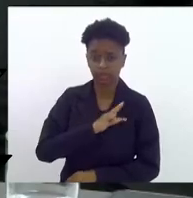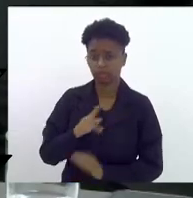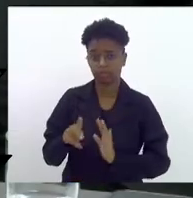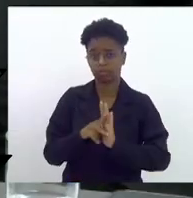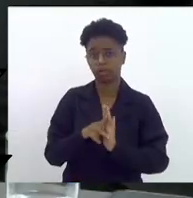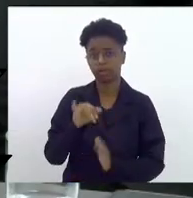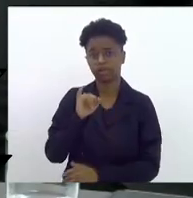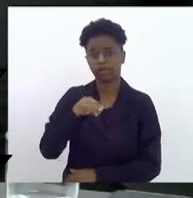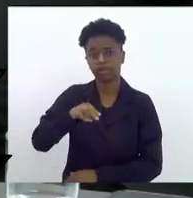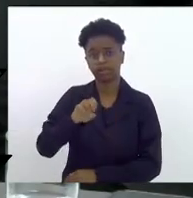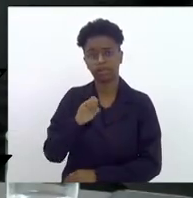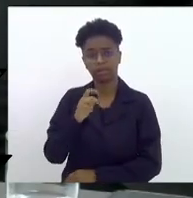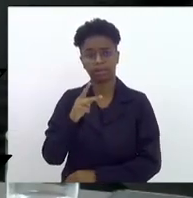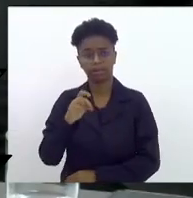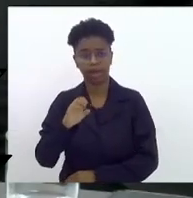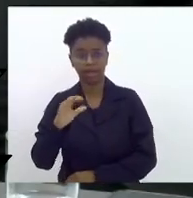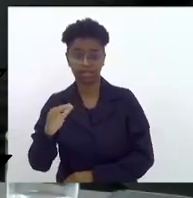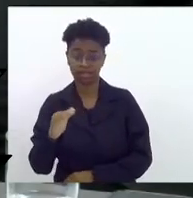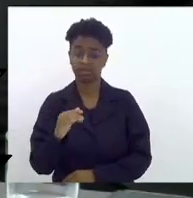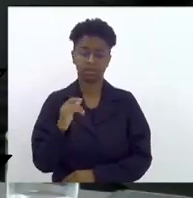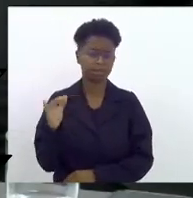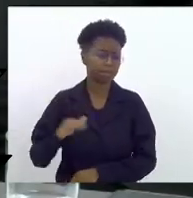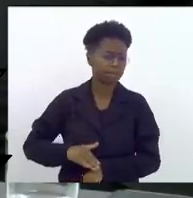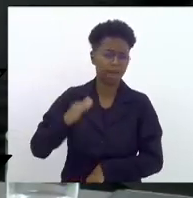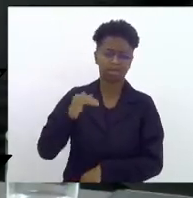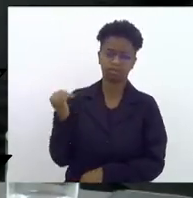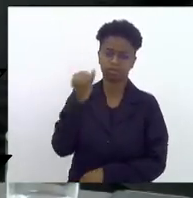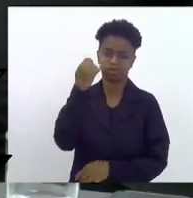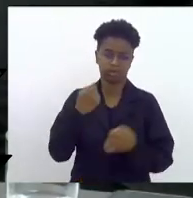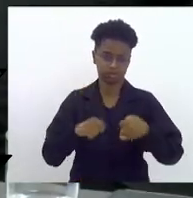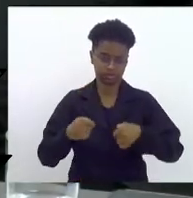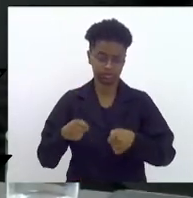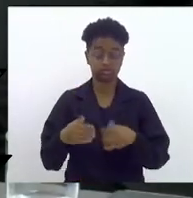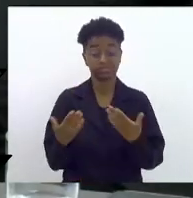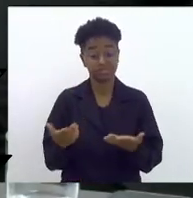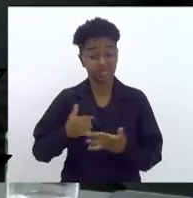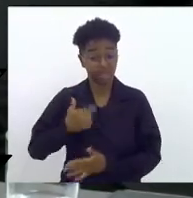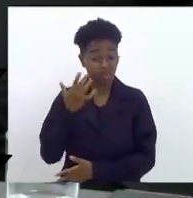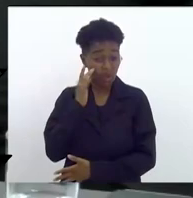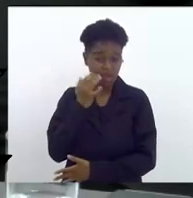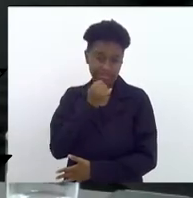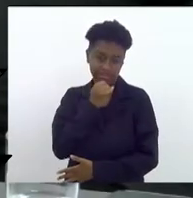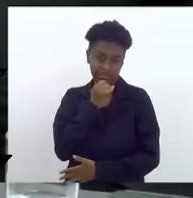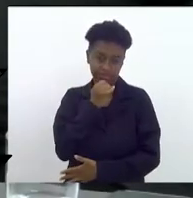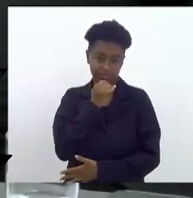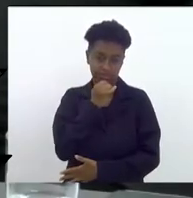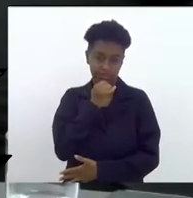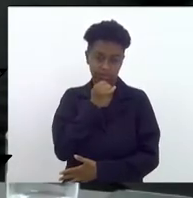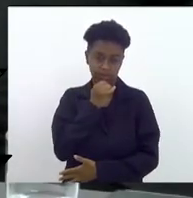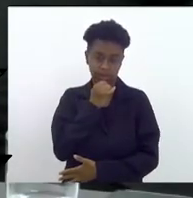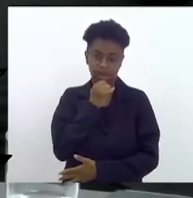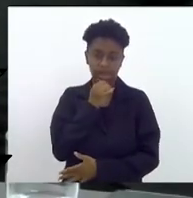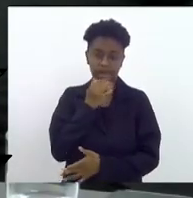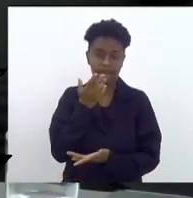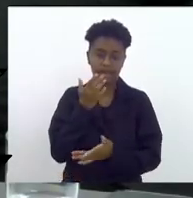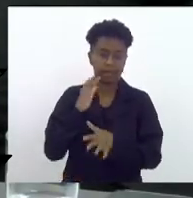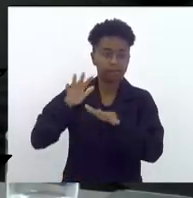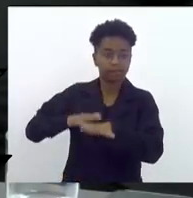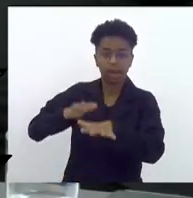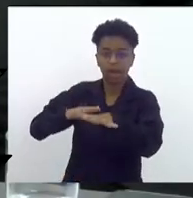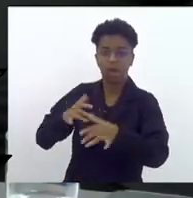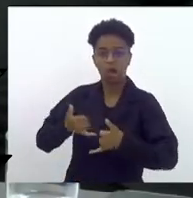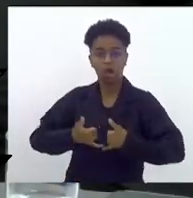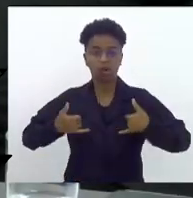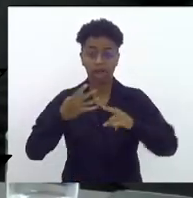inepac se fazem muito mais importantes e necessários eu achar que por exemplo a parada do orgulho LGBT é